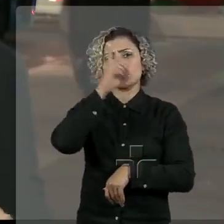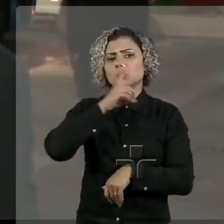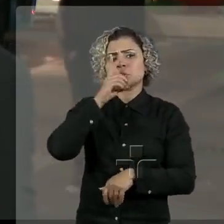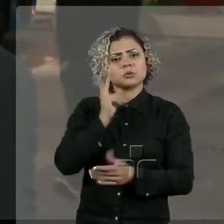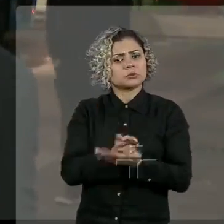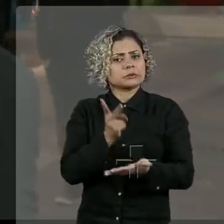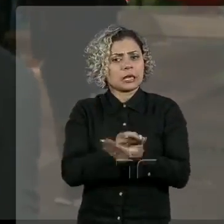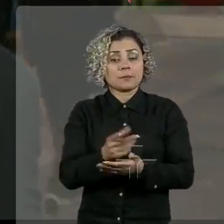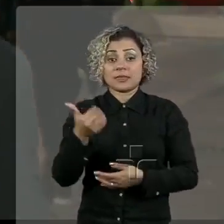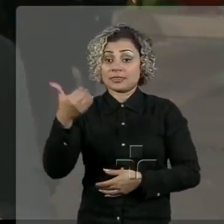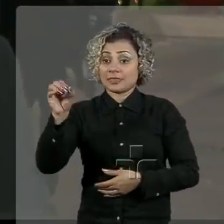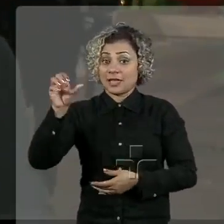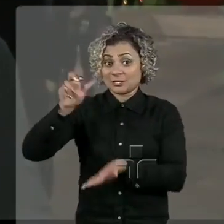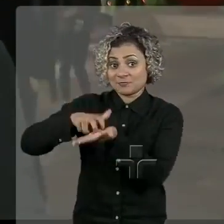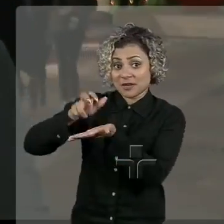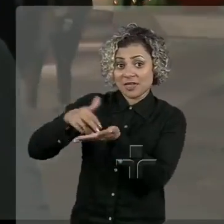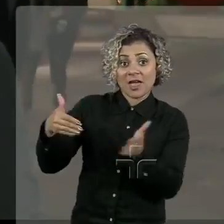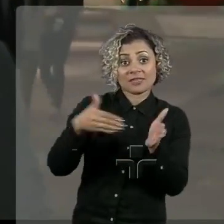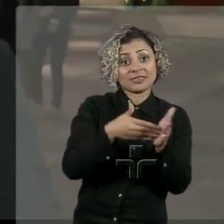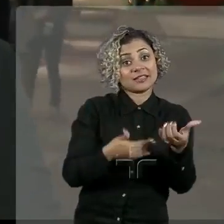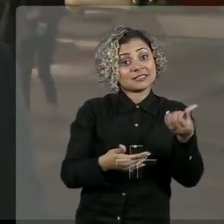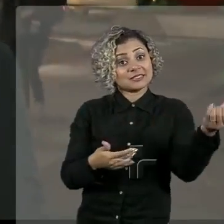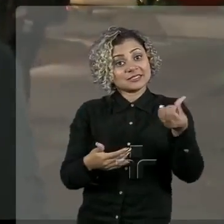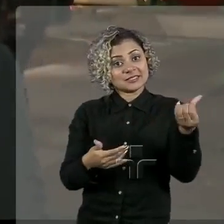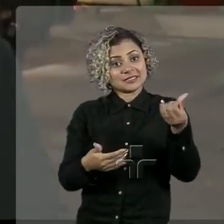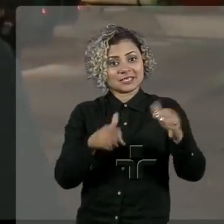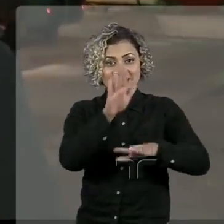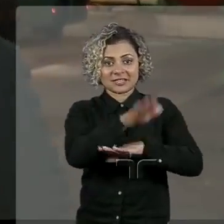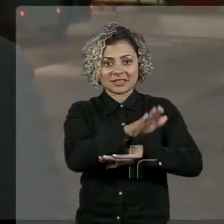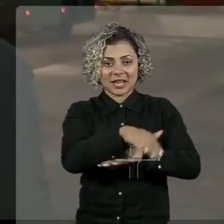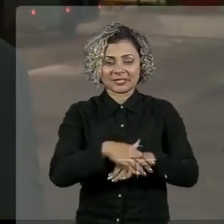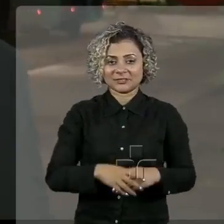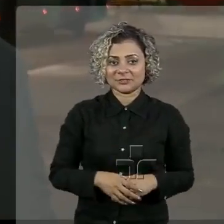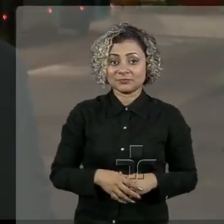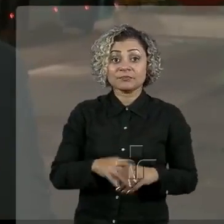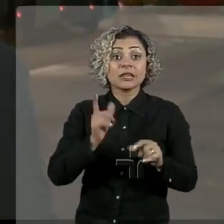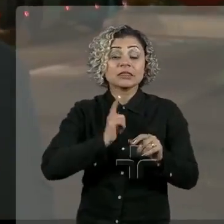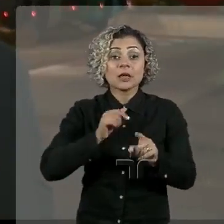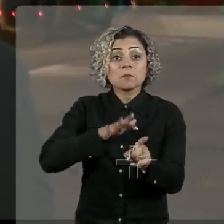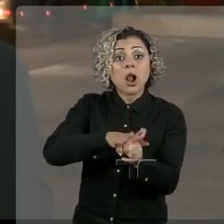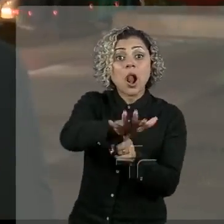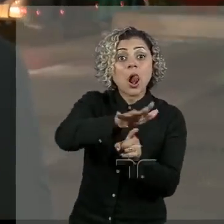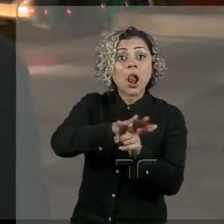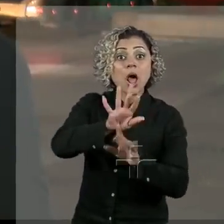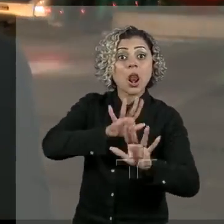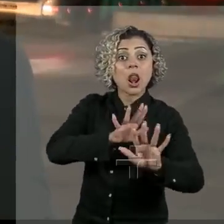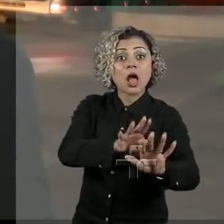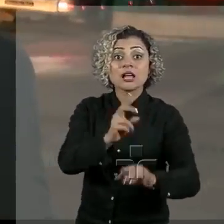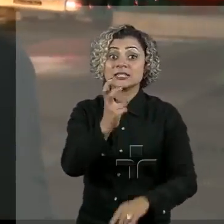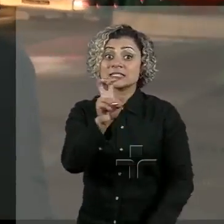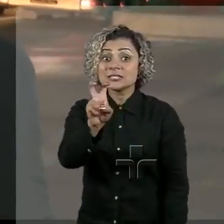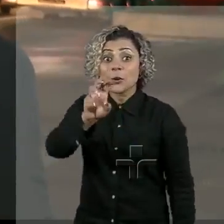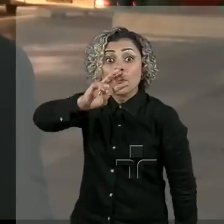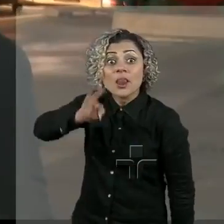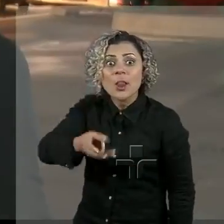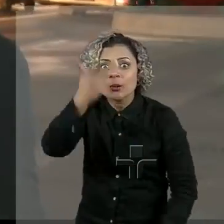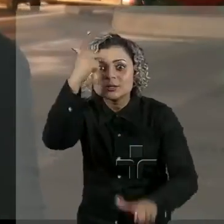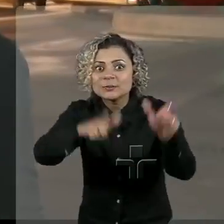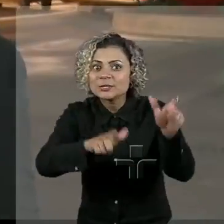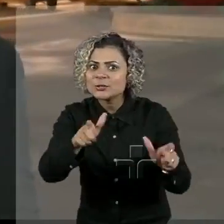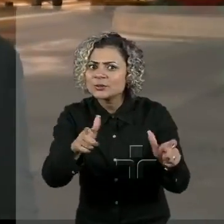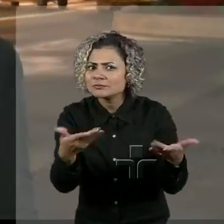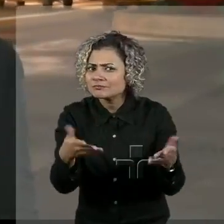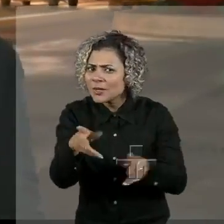domingos, das 10 da manhã até às 6 horas da tarde. São esperadas cerca de 5 milhões de pessoas,